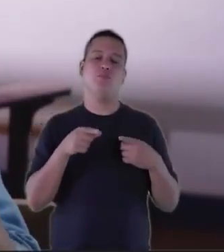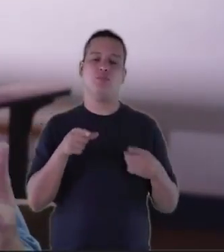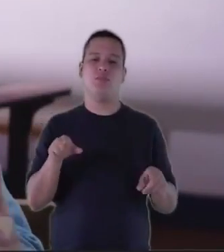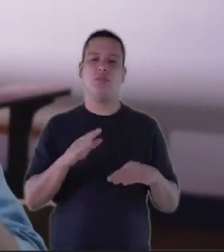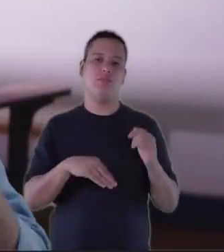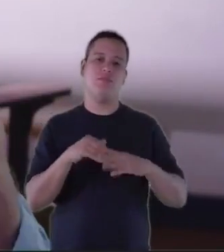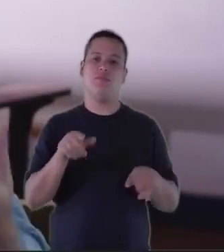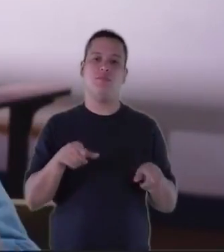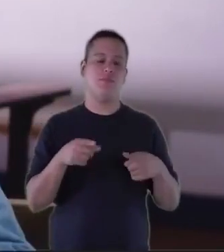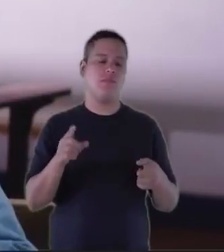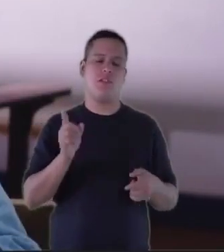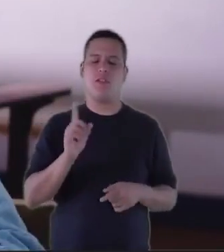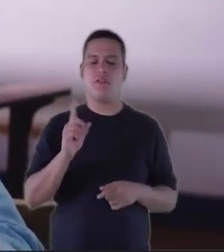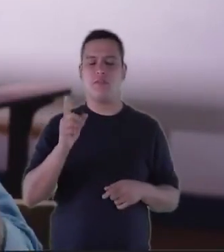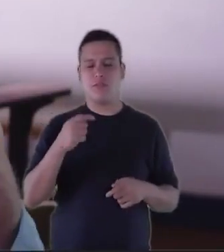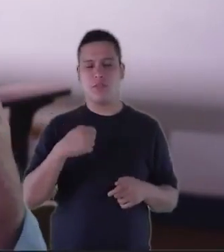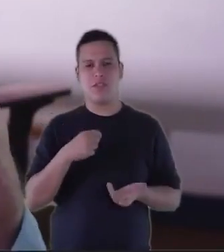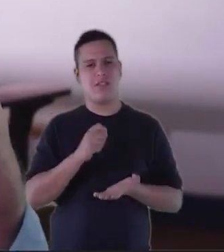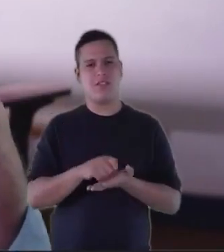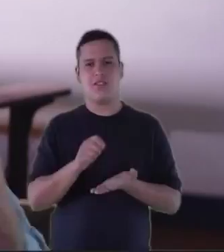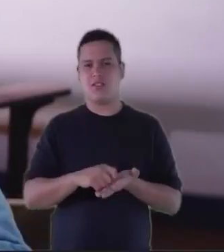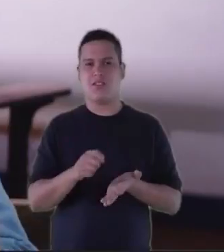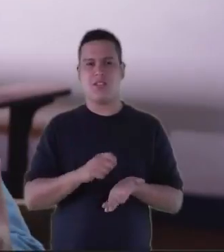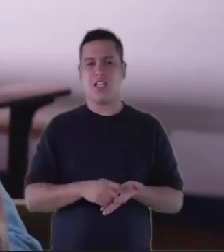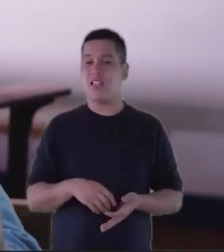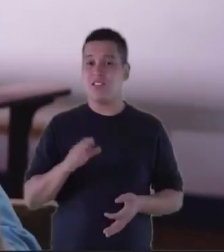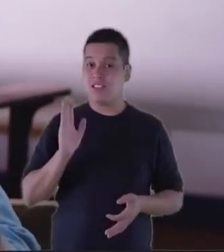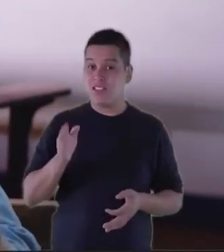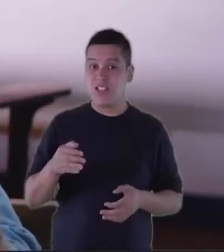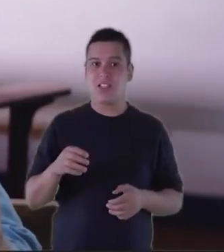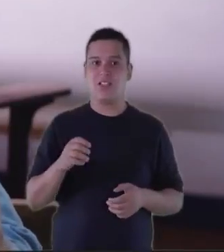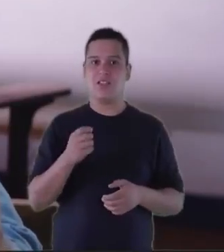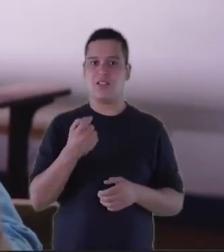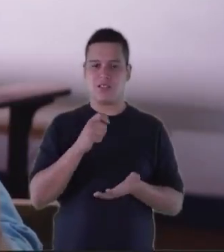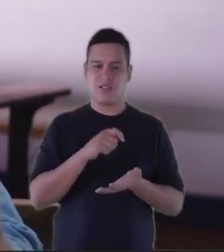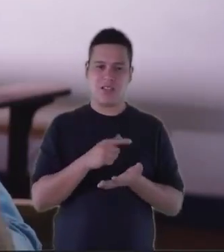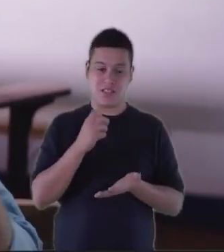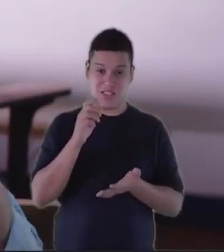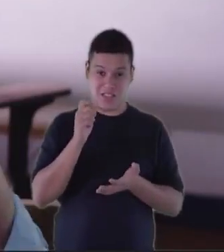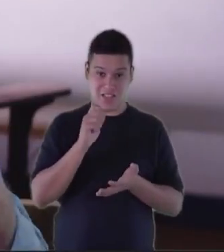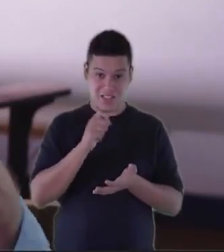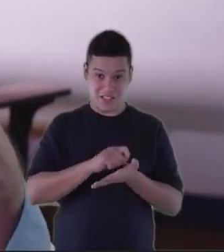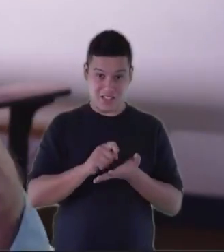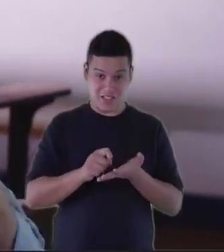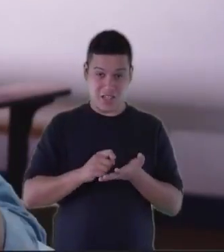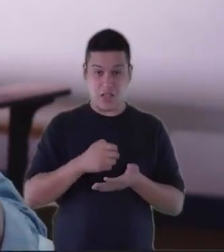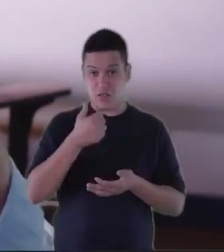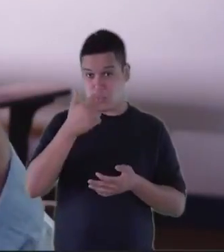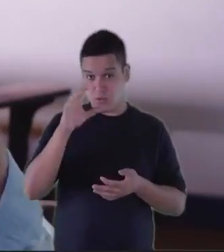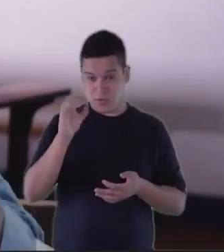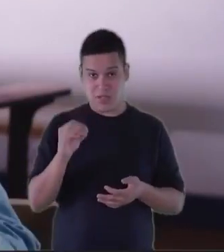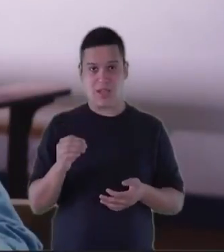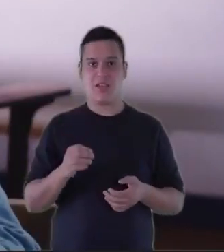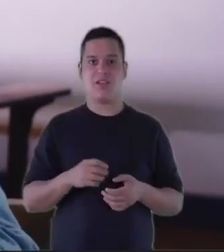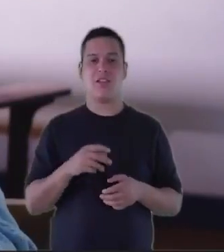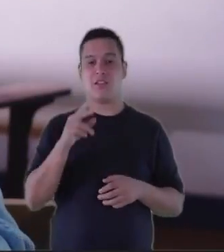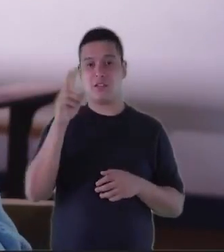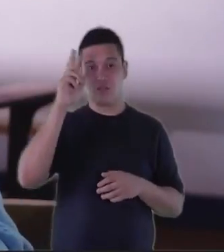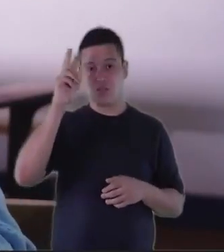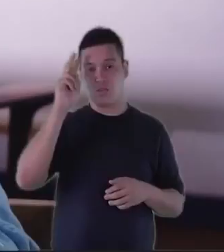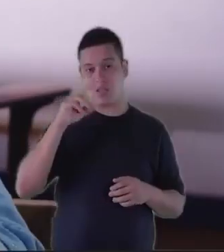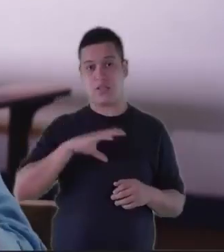Um escritor consagrado, 10 romances. São 10, não são, Tony? Não, são. Falei sem querer, mas acertei. 10